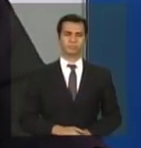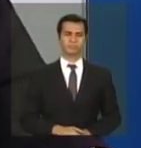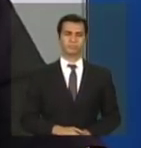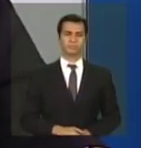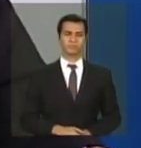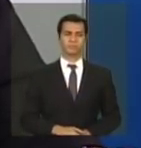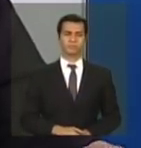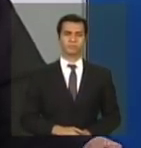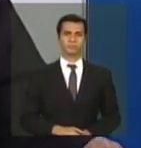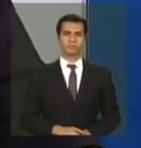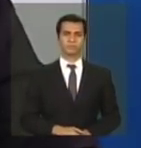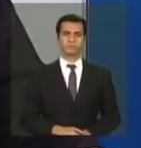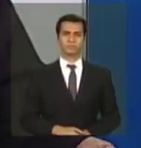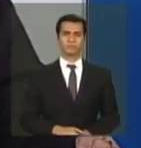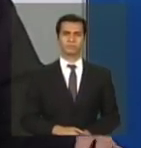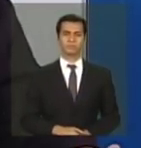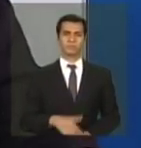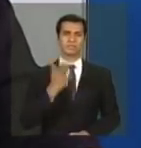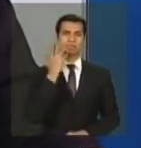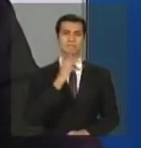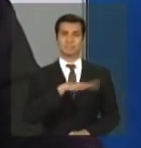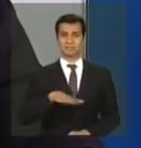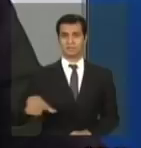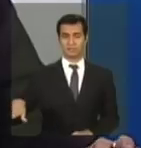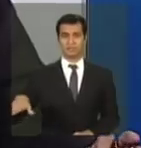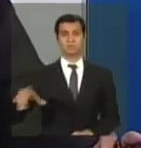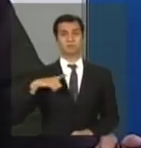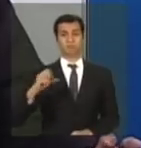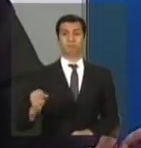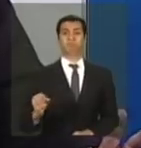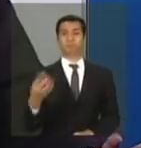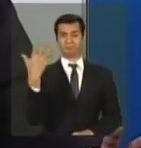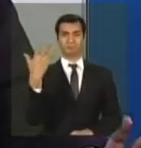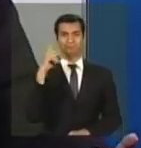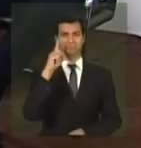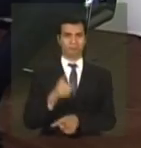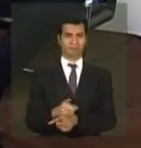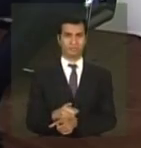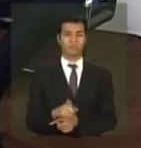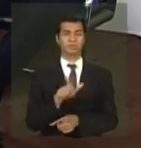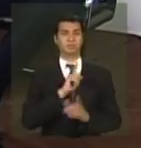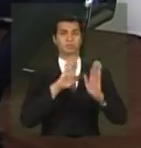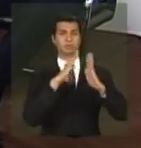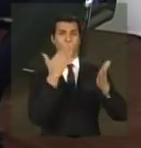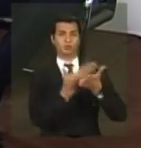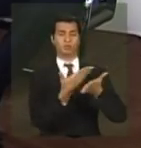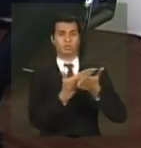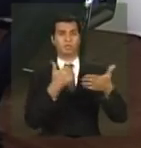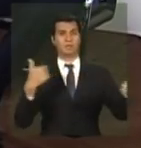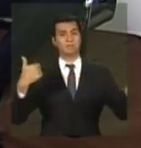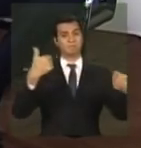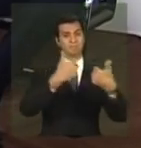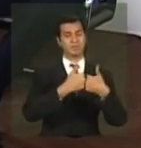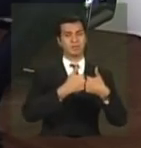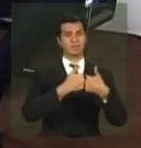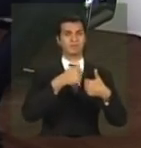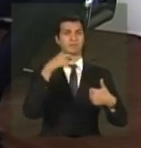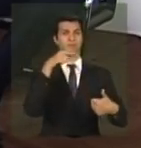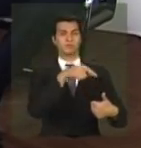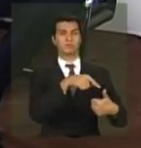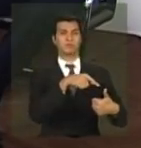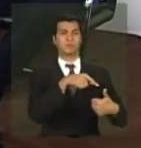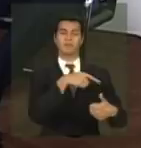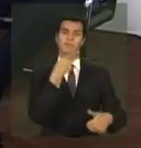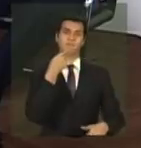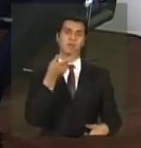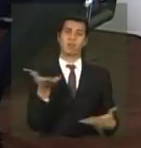aparece? A criança apareceu e a escola mais próxima, onde ela deveria se matricular, a escola diz,